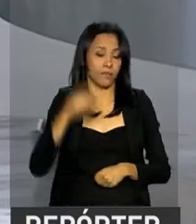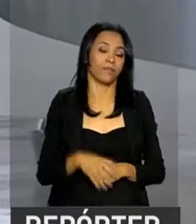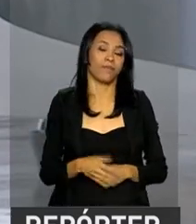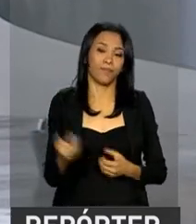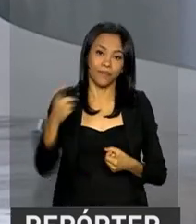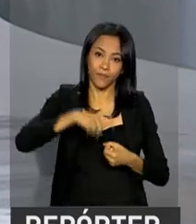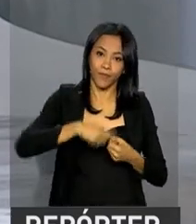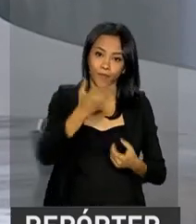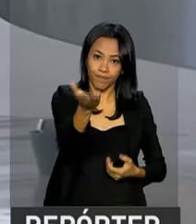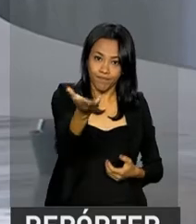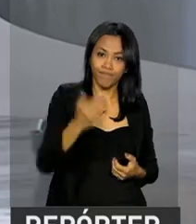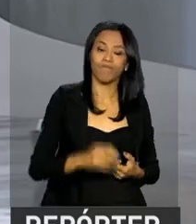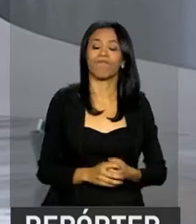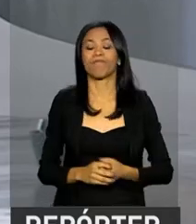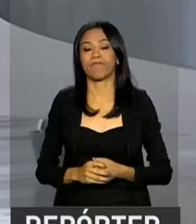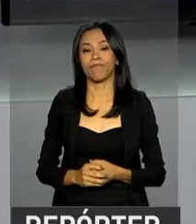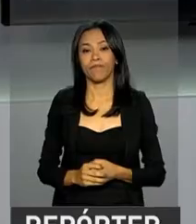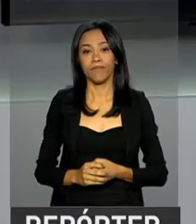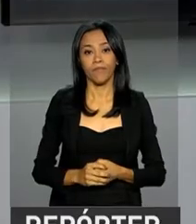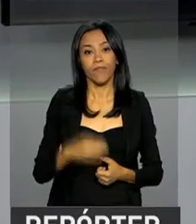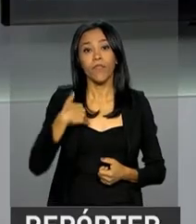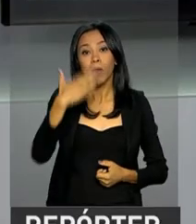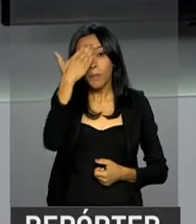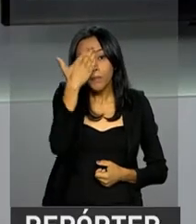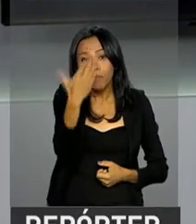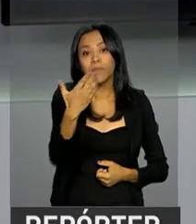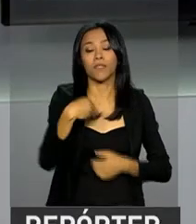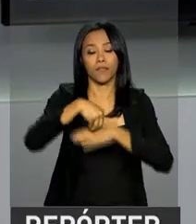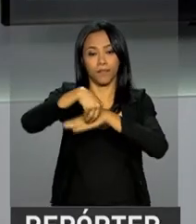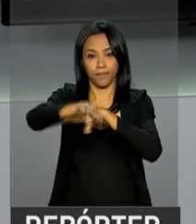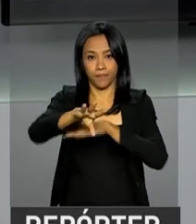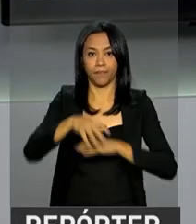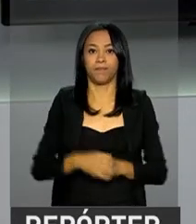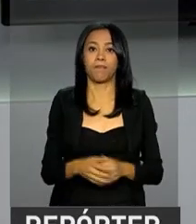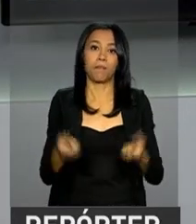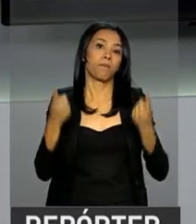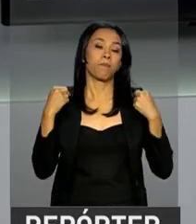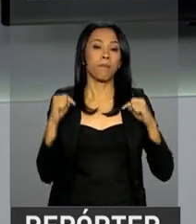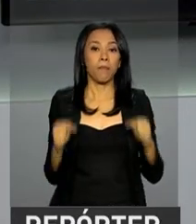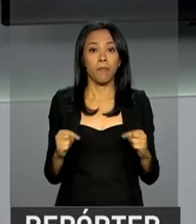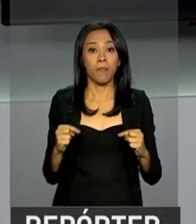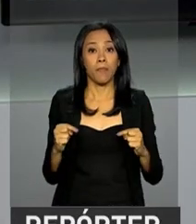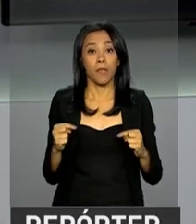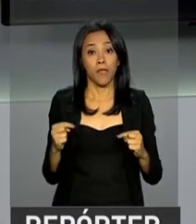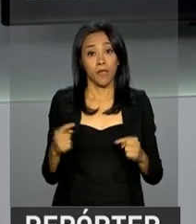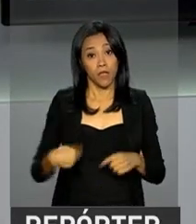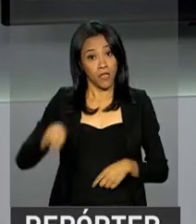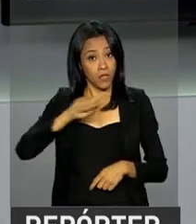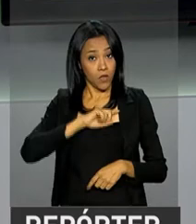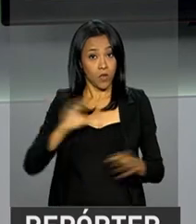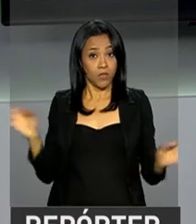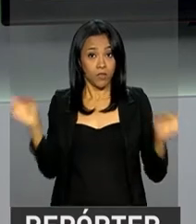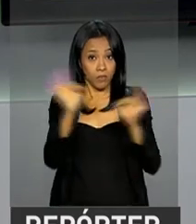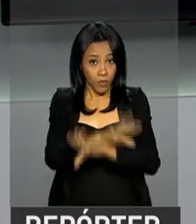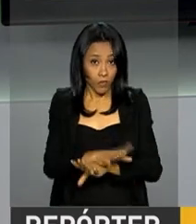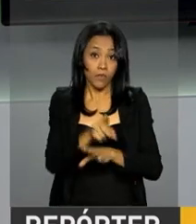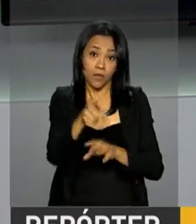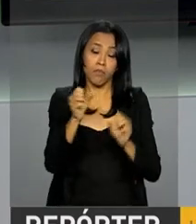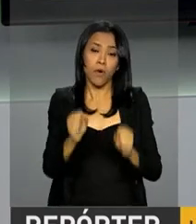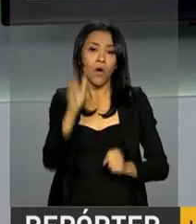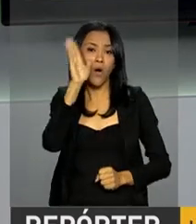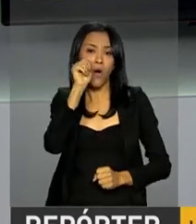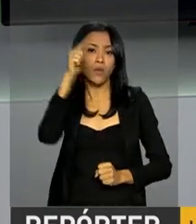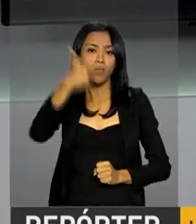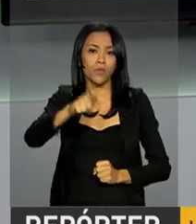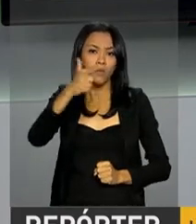eu volto com você no estúdio pra isso muito obrigada nem pelas informações nós ficamos por aqui você pode rever as